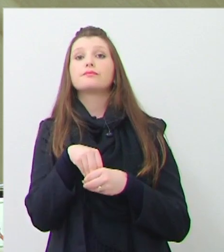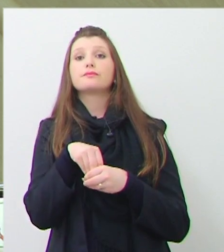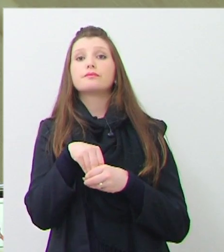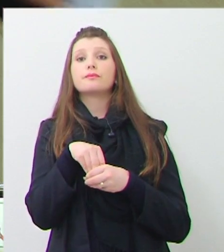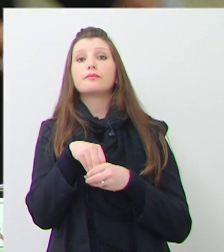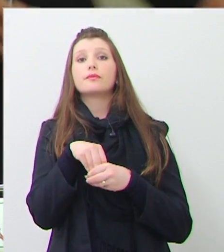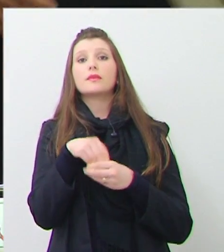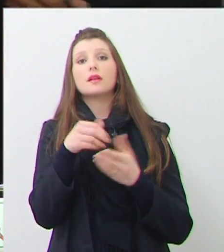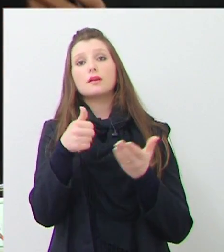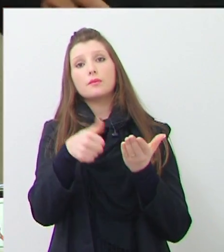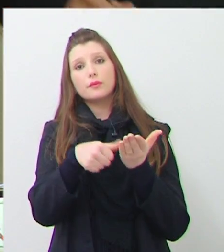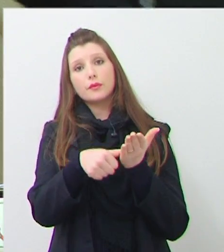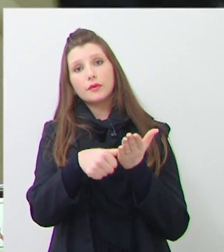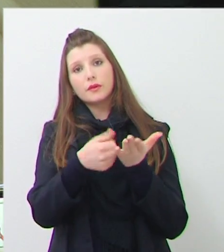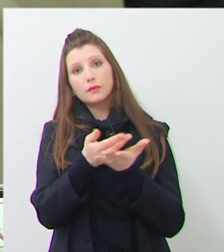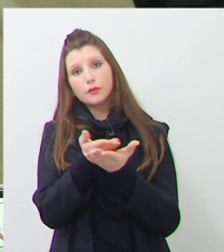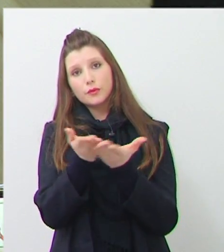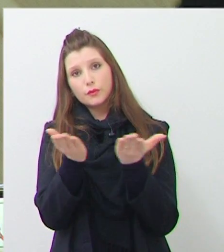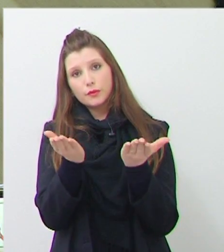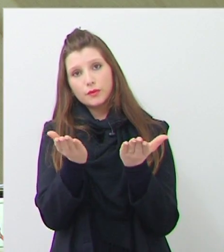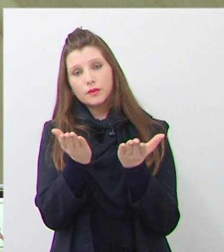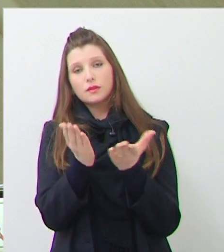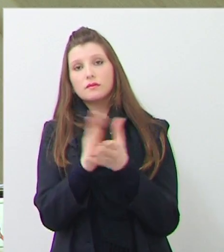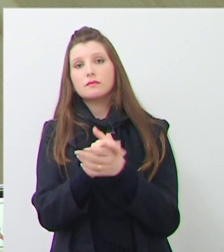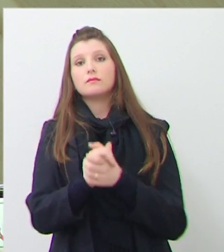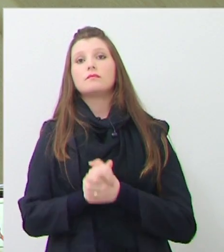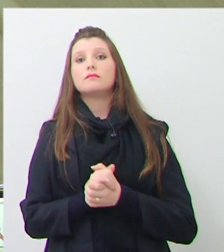os contrários se manifestem. Aprovado por unanimidade.